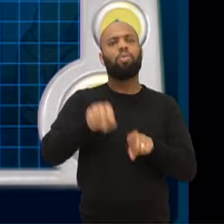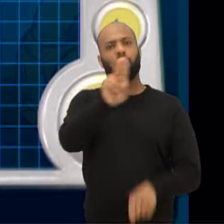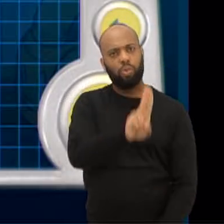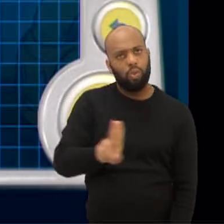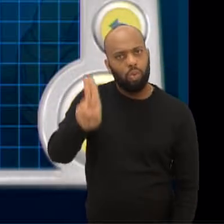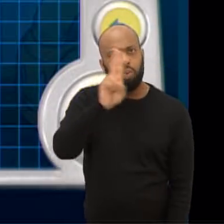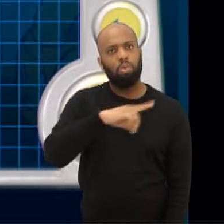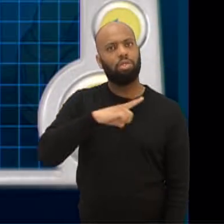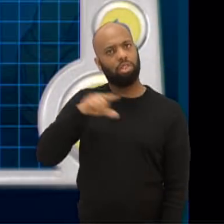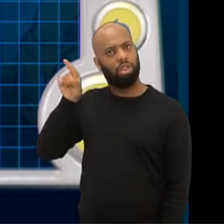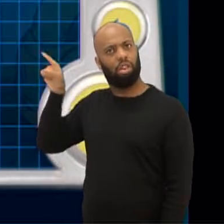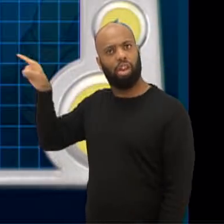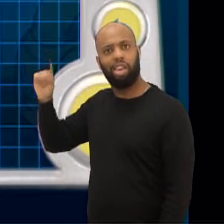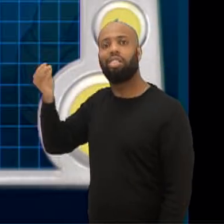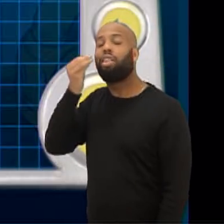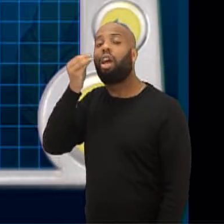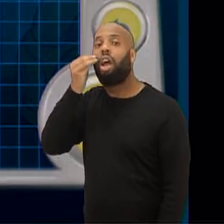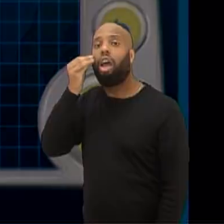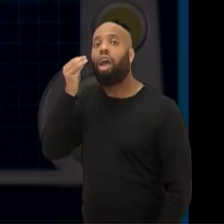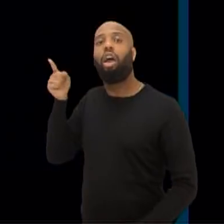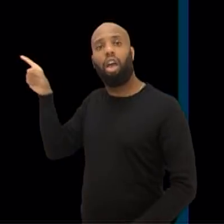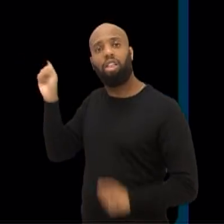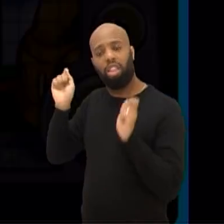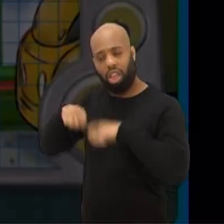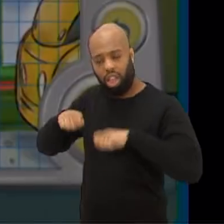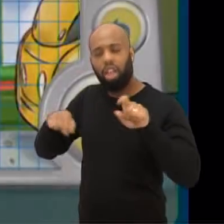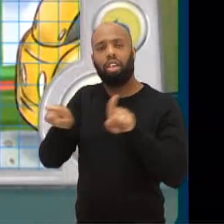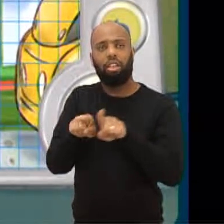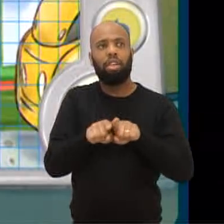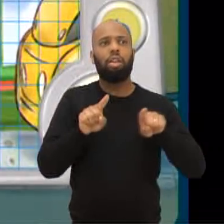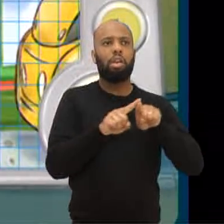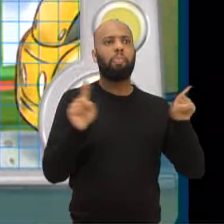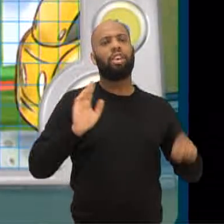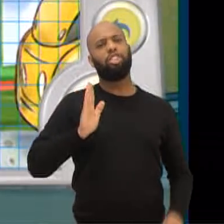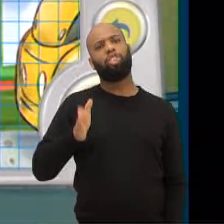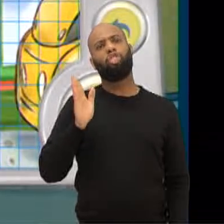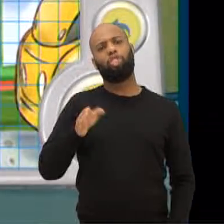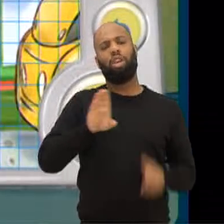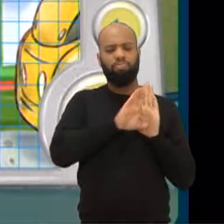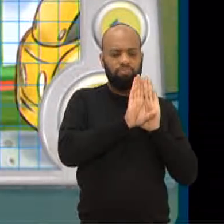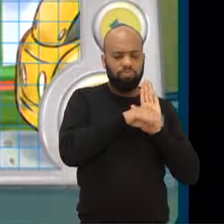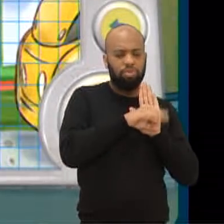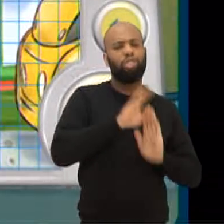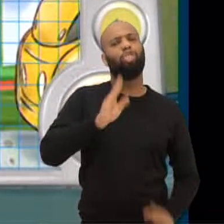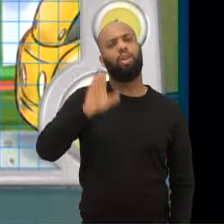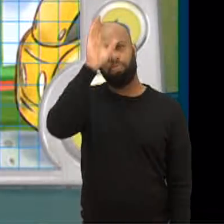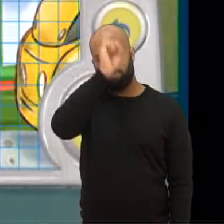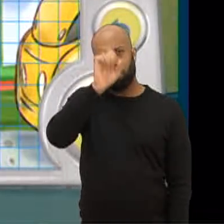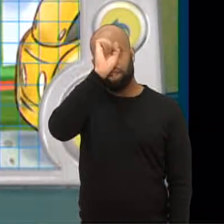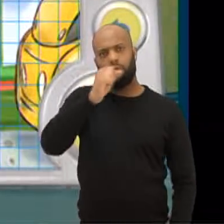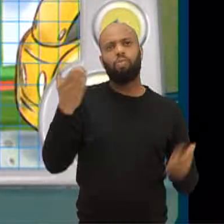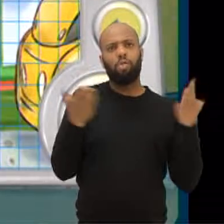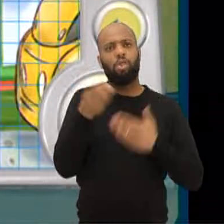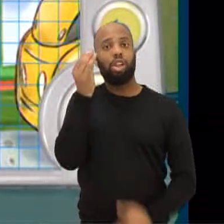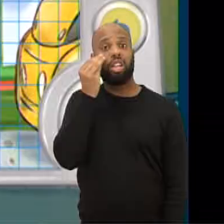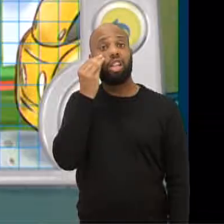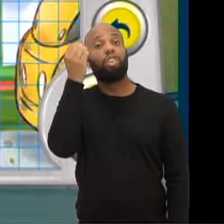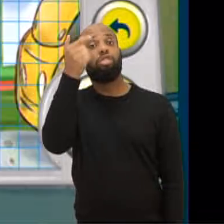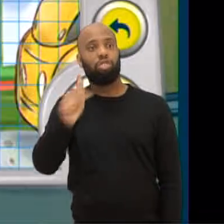usando esse teste que ele aparece aqui. Mas como a gente já tem esse conceito, vamos tentar